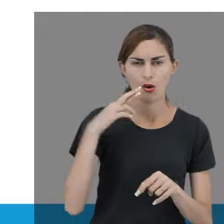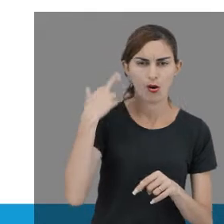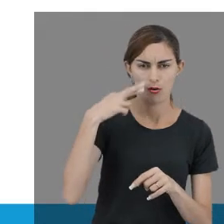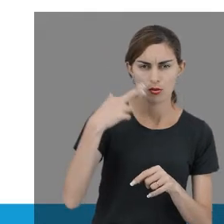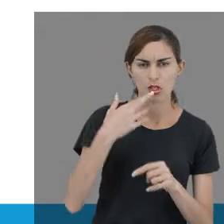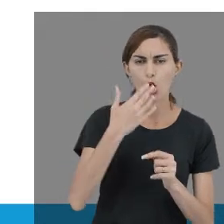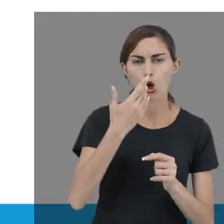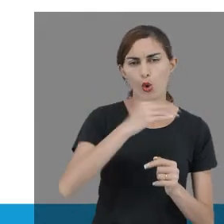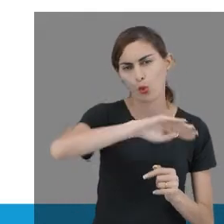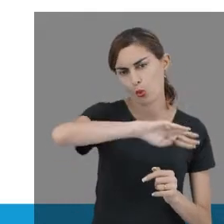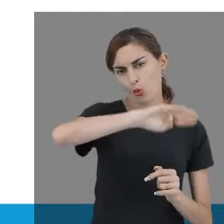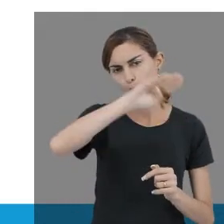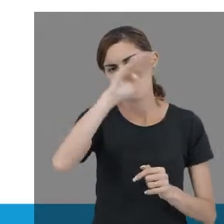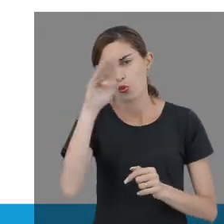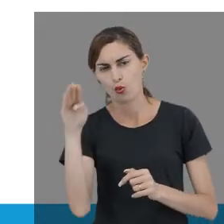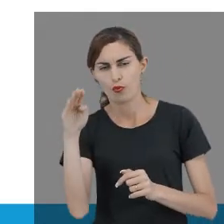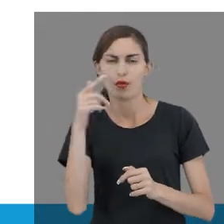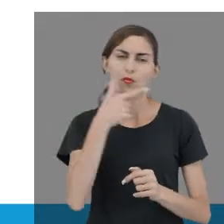OMS para meninos e meninas.